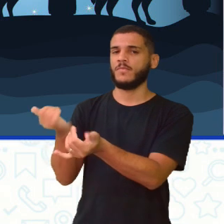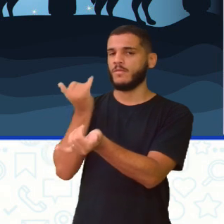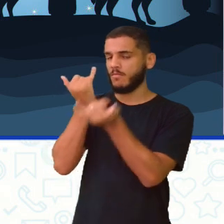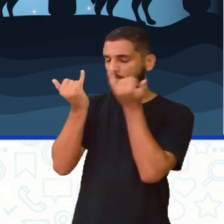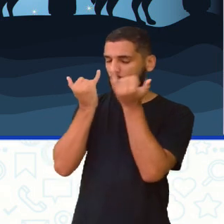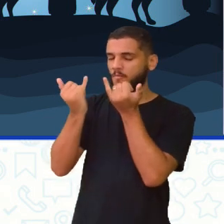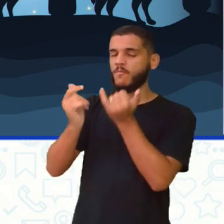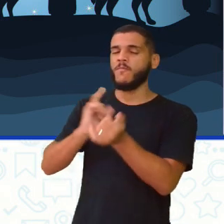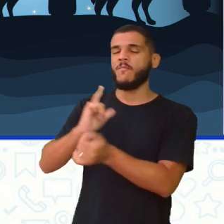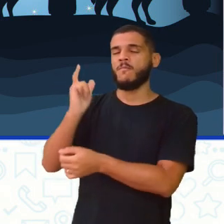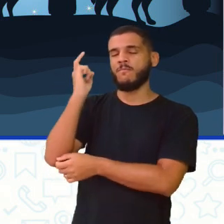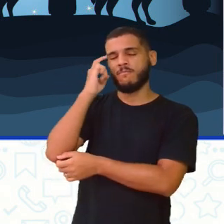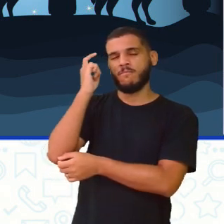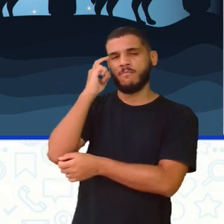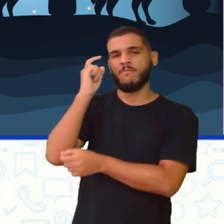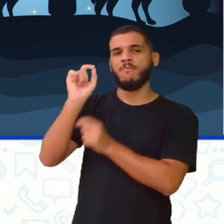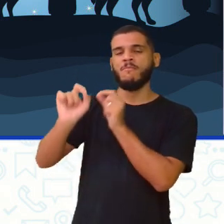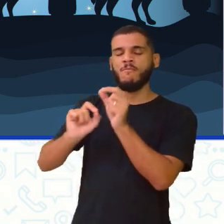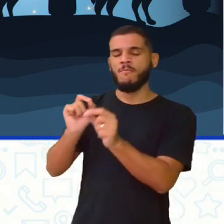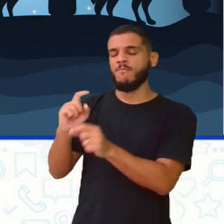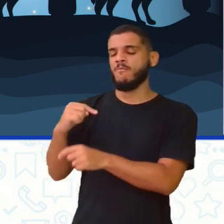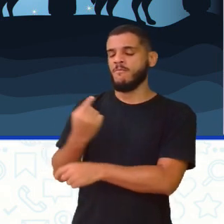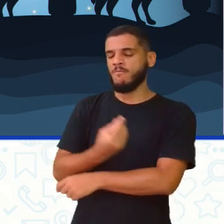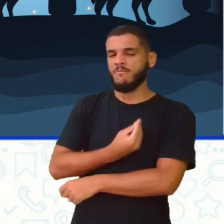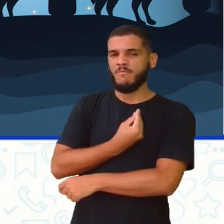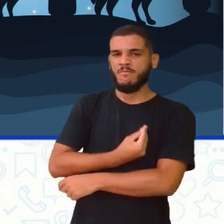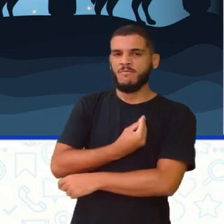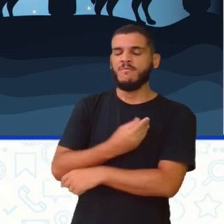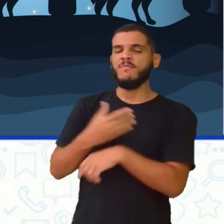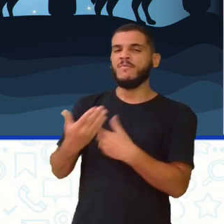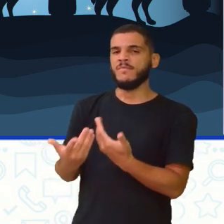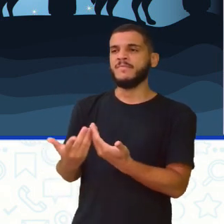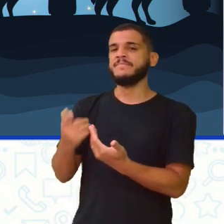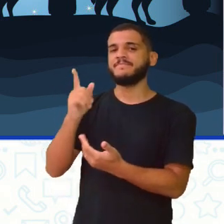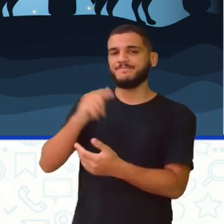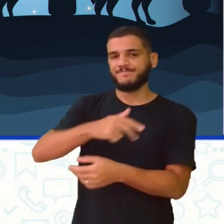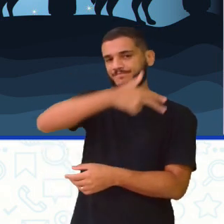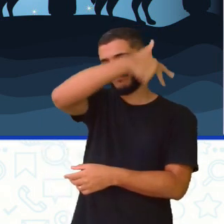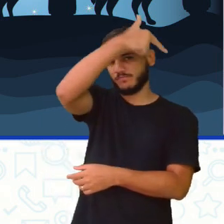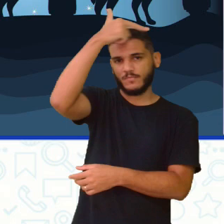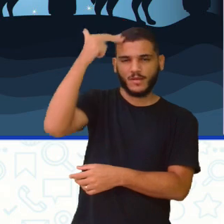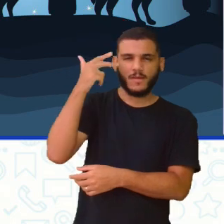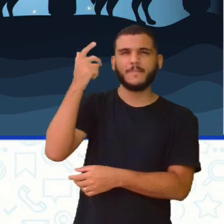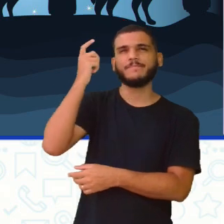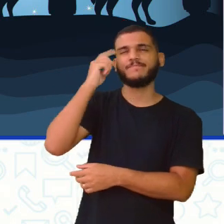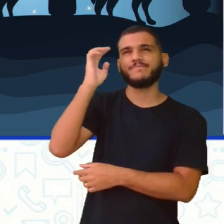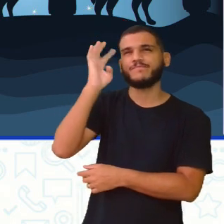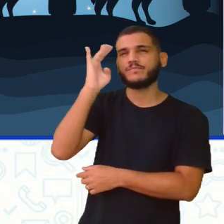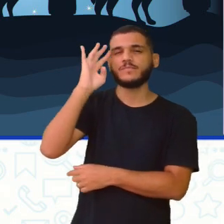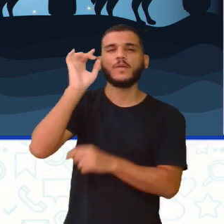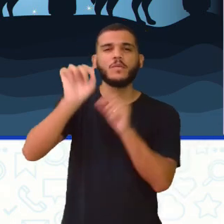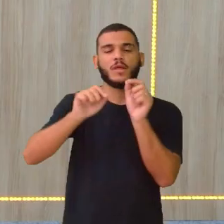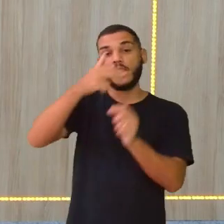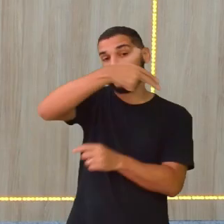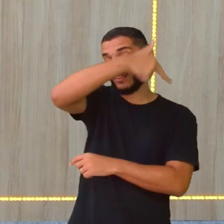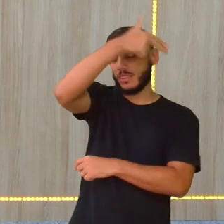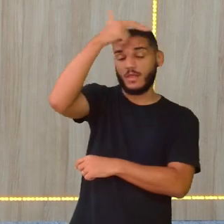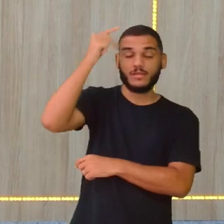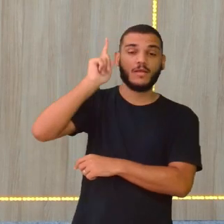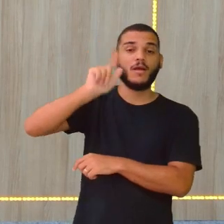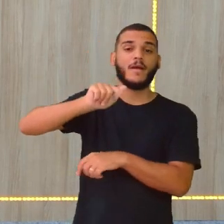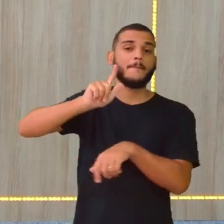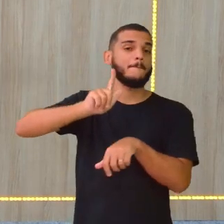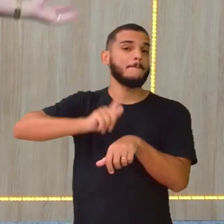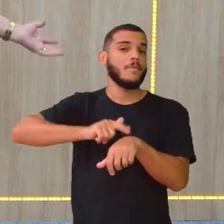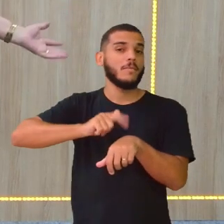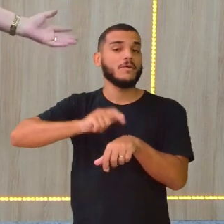informação que vem à mente, de tudo que já vivenciamos, não é? Sobre o Natal, já imaginamos assim, Natal é momento